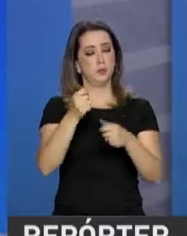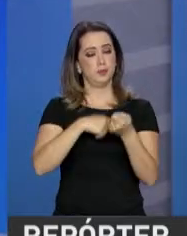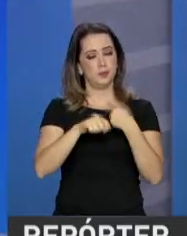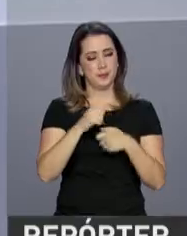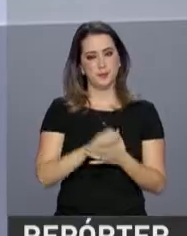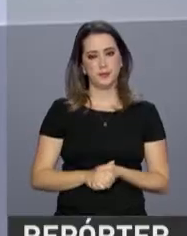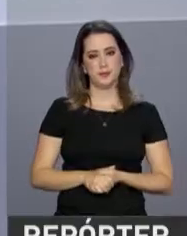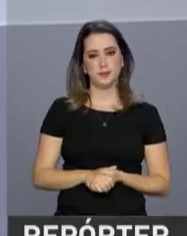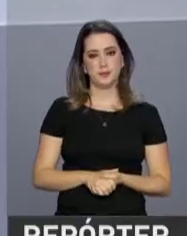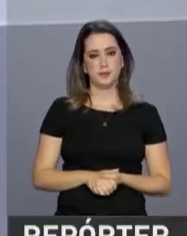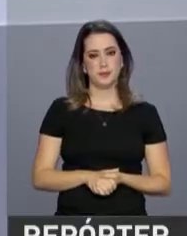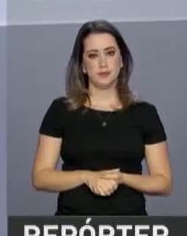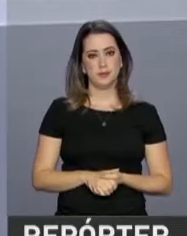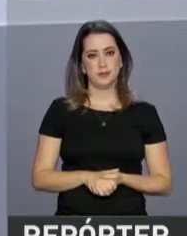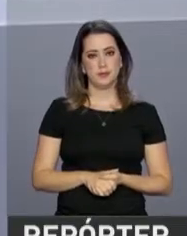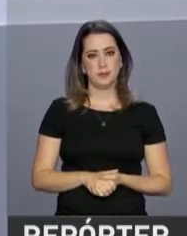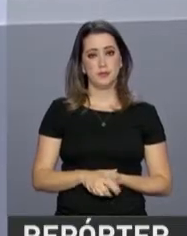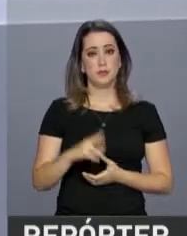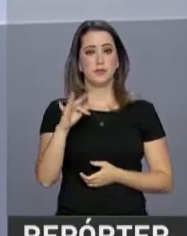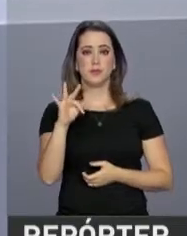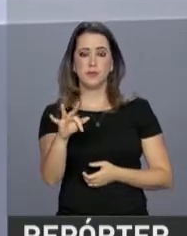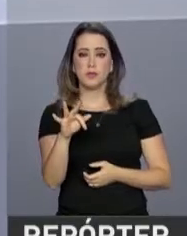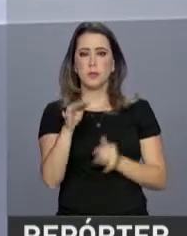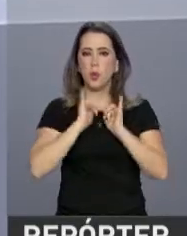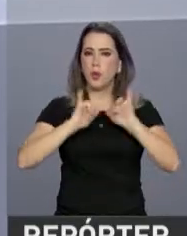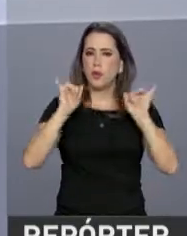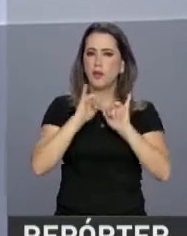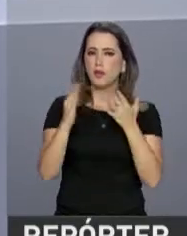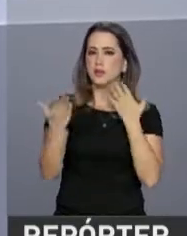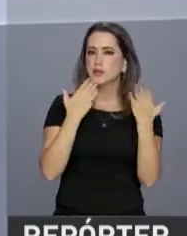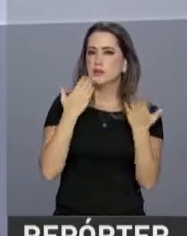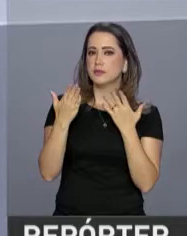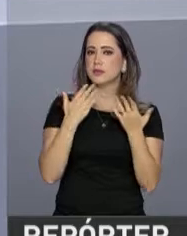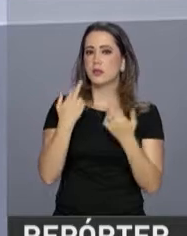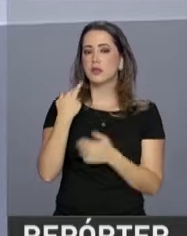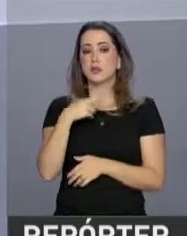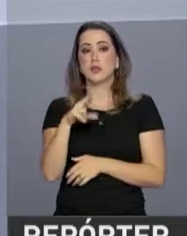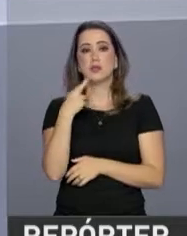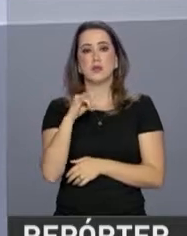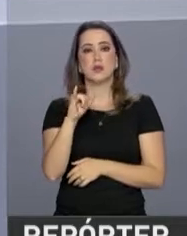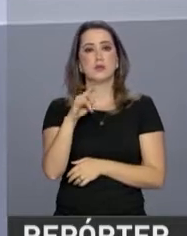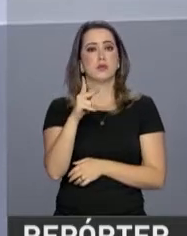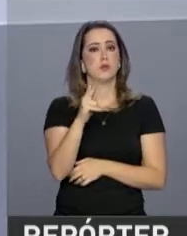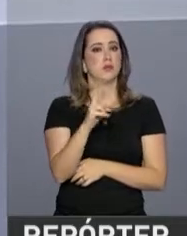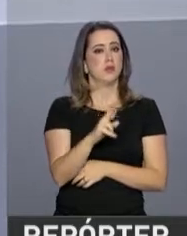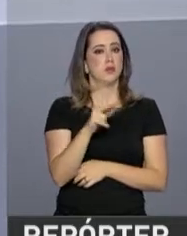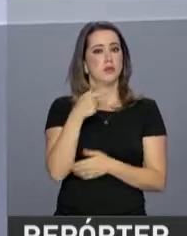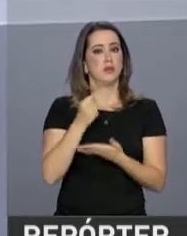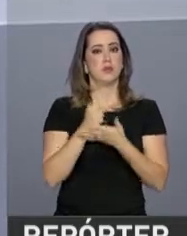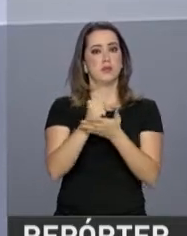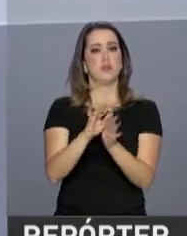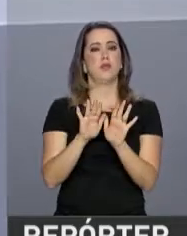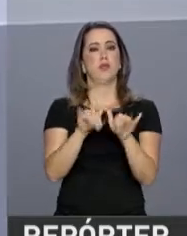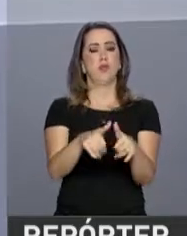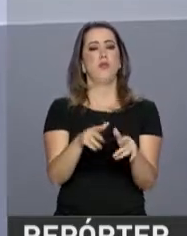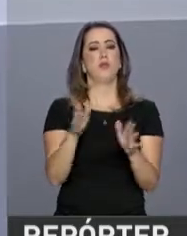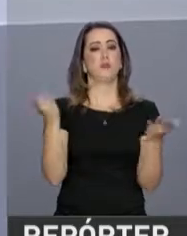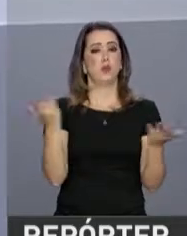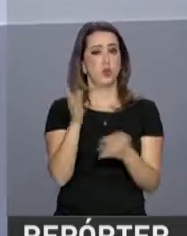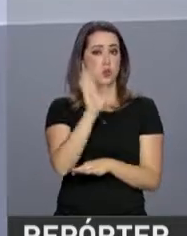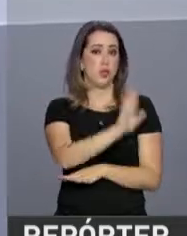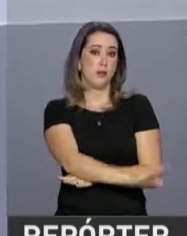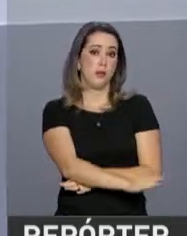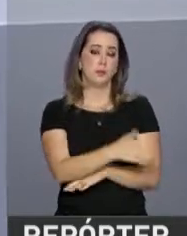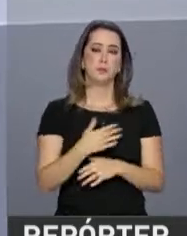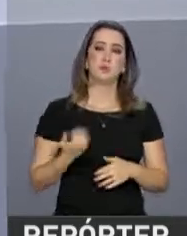país. A Receita Federal divulgou o balanço das declarações de imposto de renda entregues até o final desta